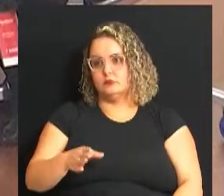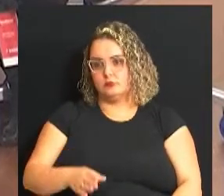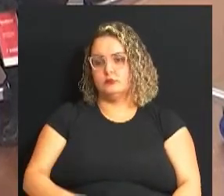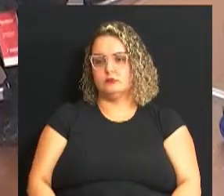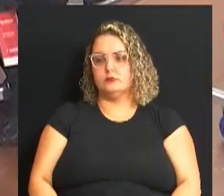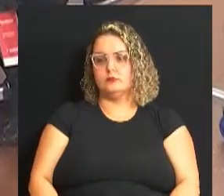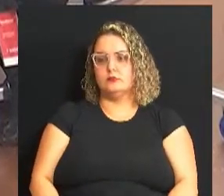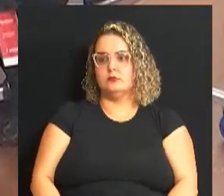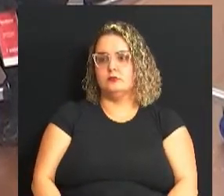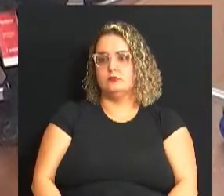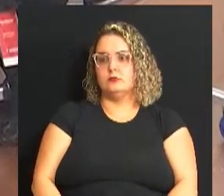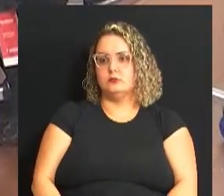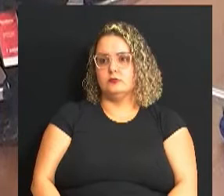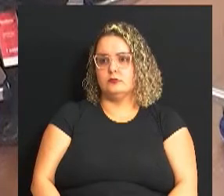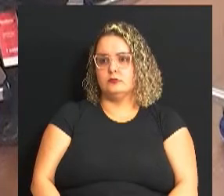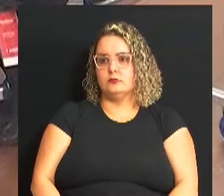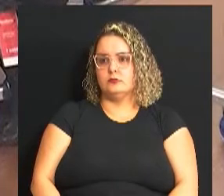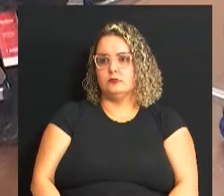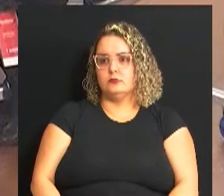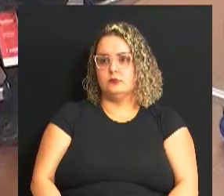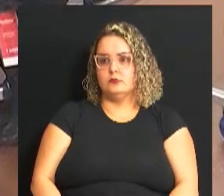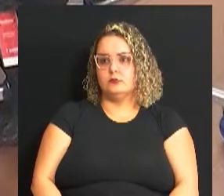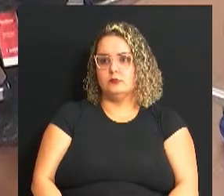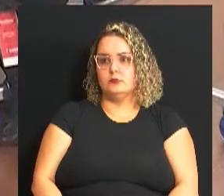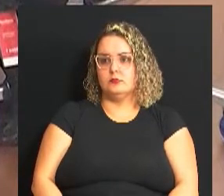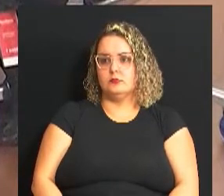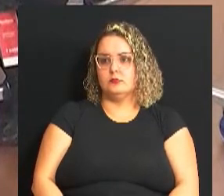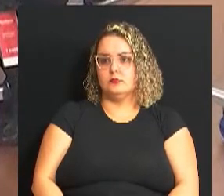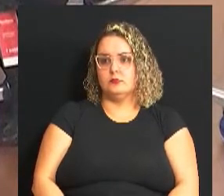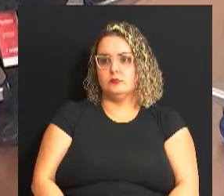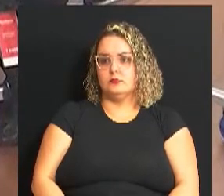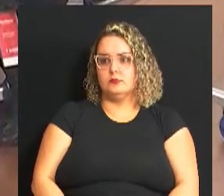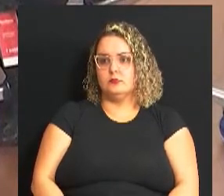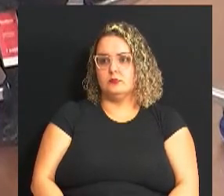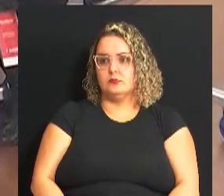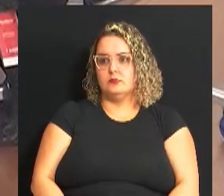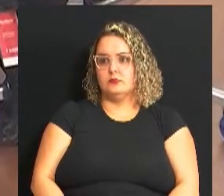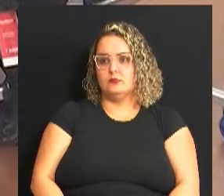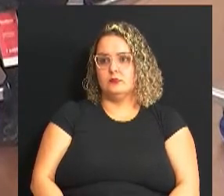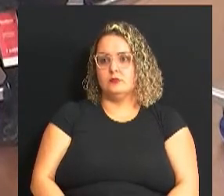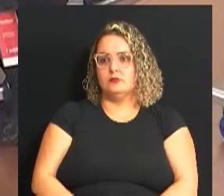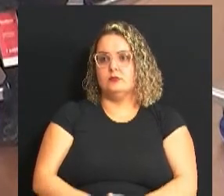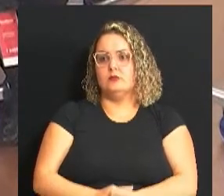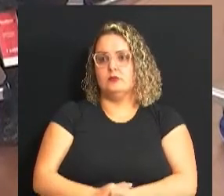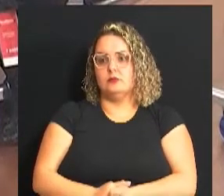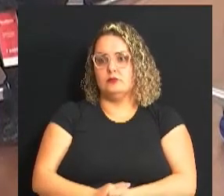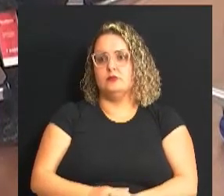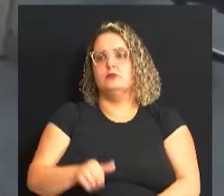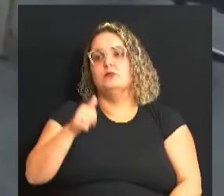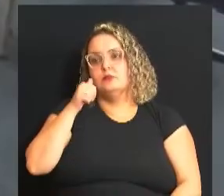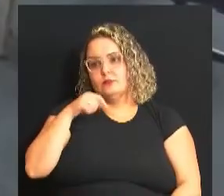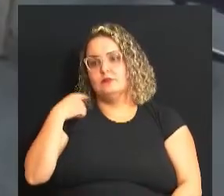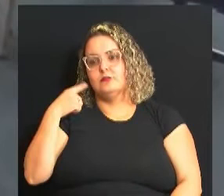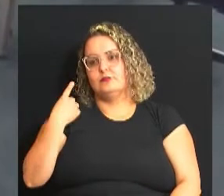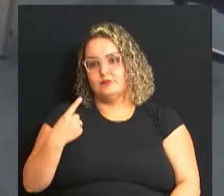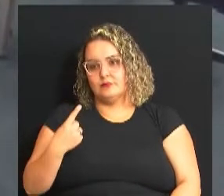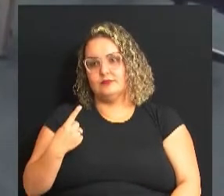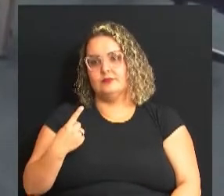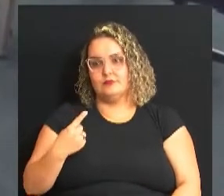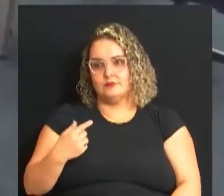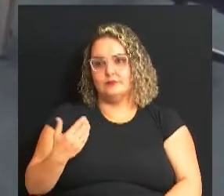uma... dentro do processo normal, tá? Como a doutora sabe, dentro do devido processo